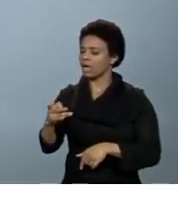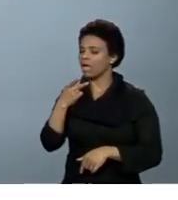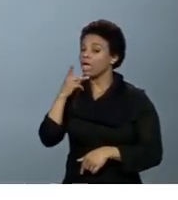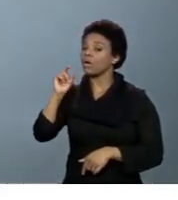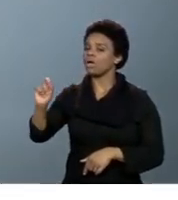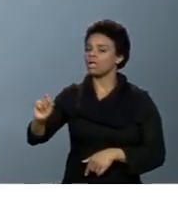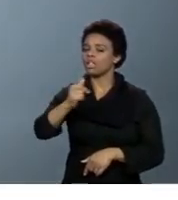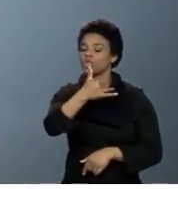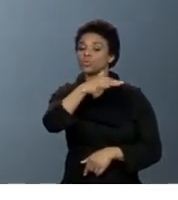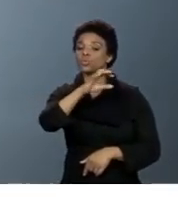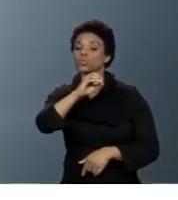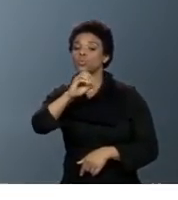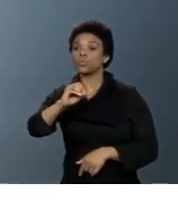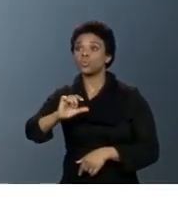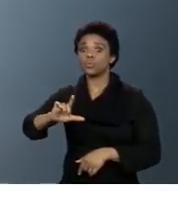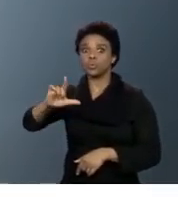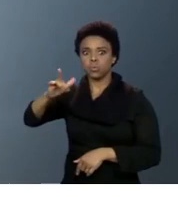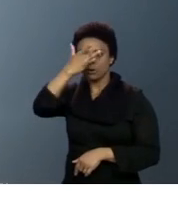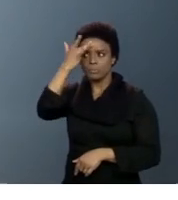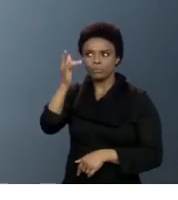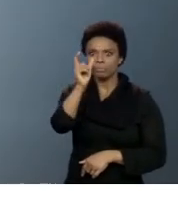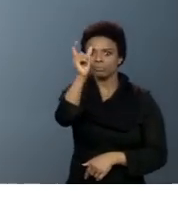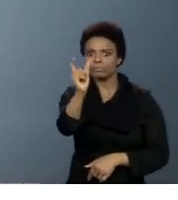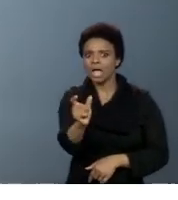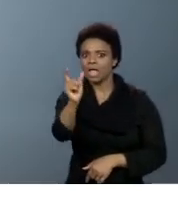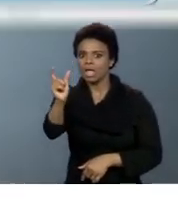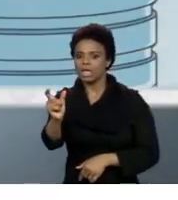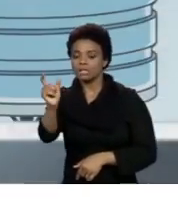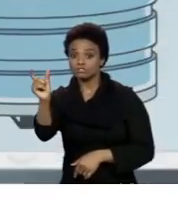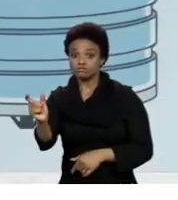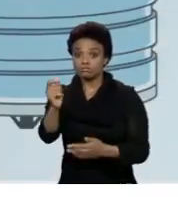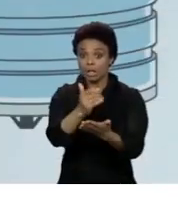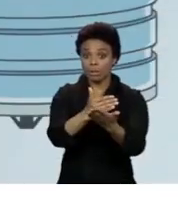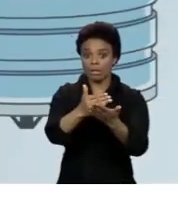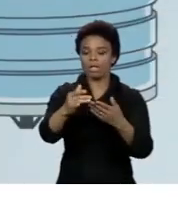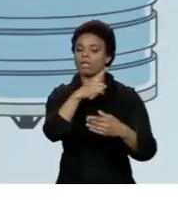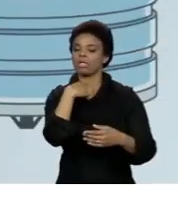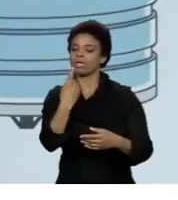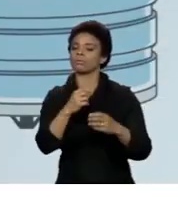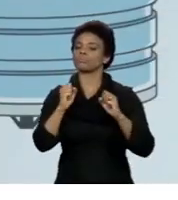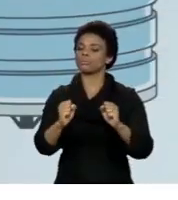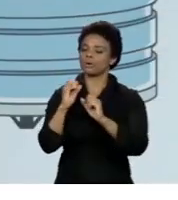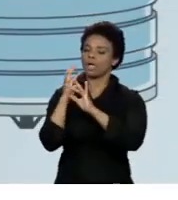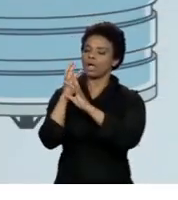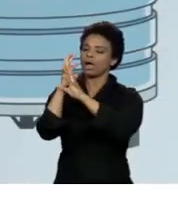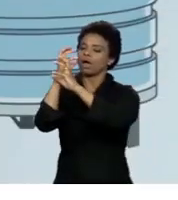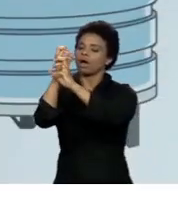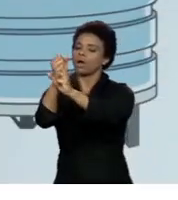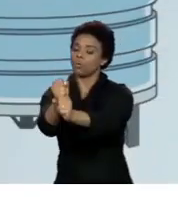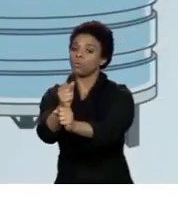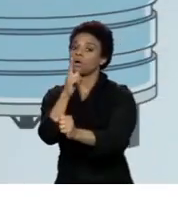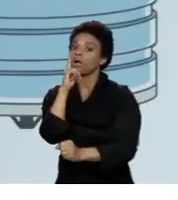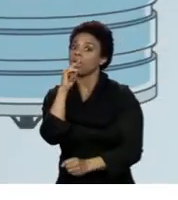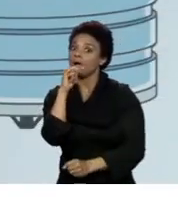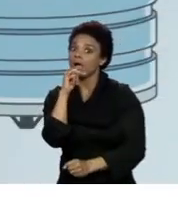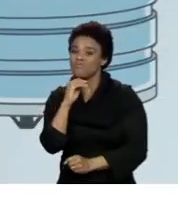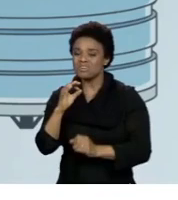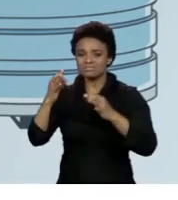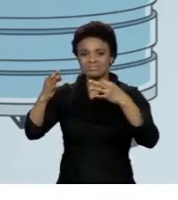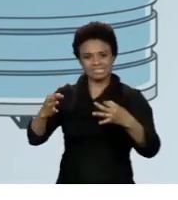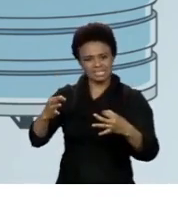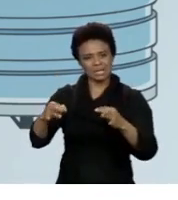de 200 litros dia por pessoa. A partir dessa média, podemos calcular a capacidade ideal de abastecimento de um